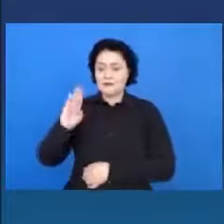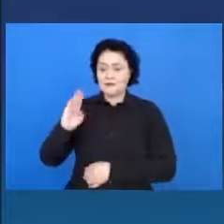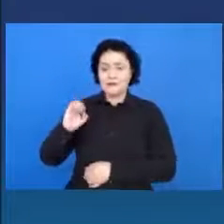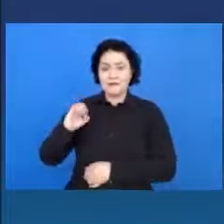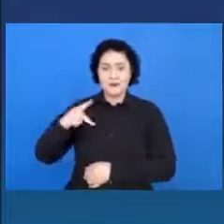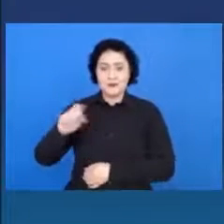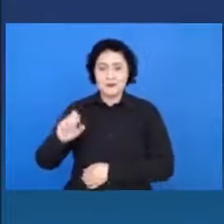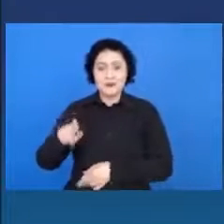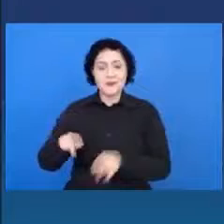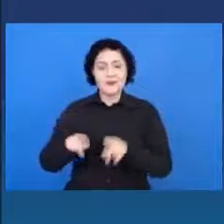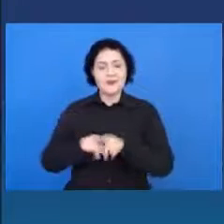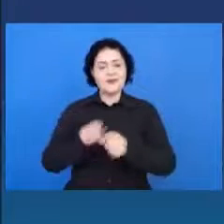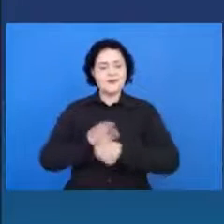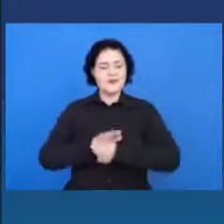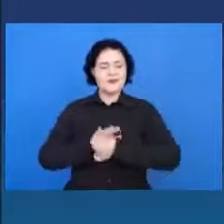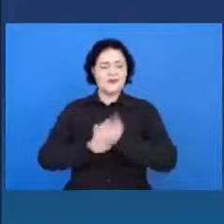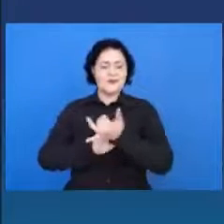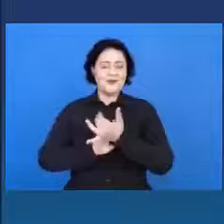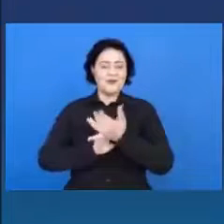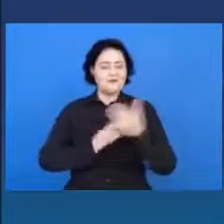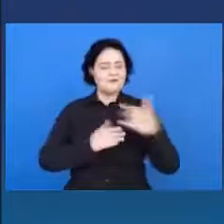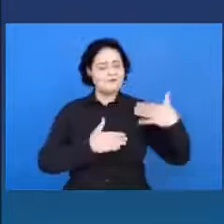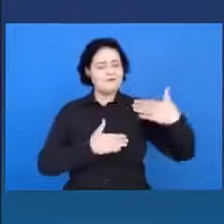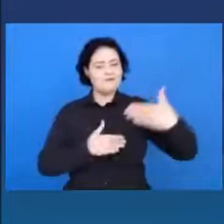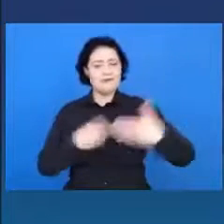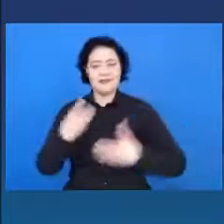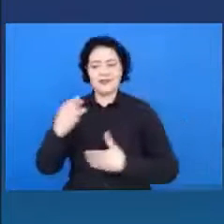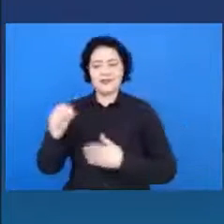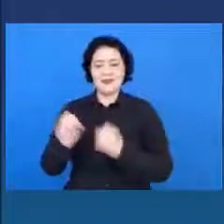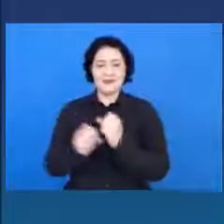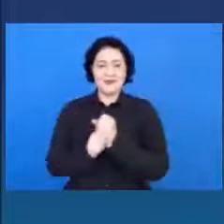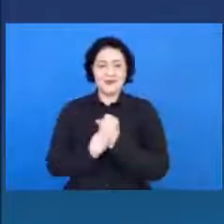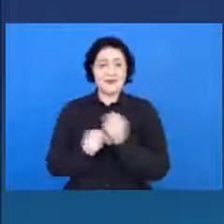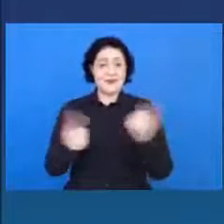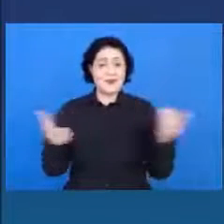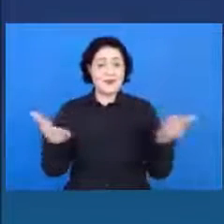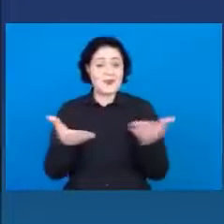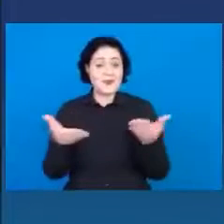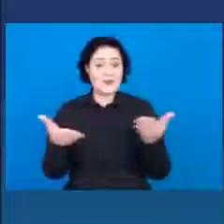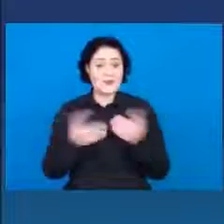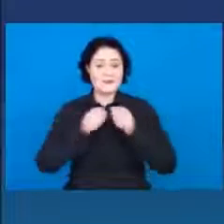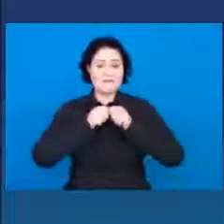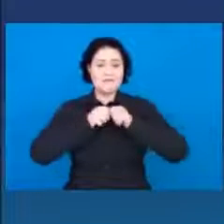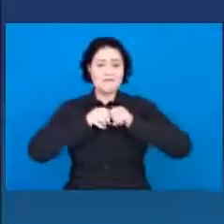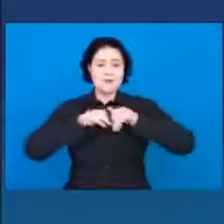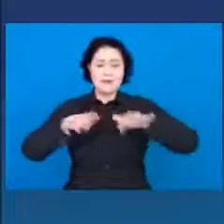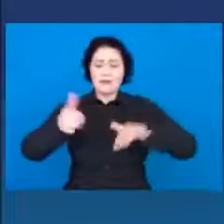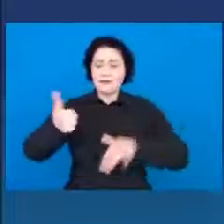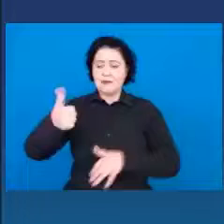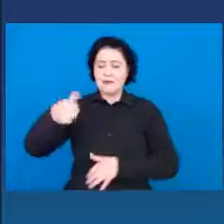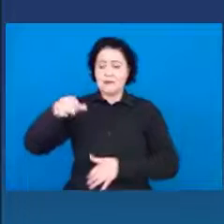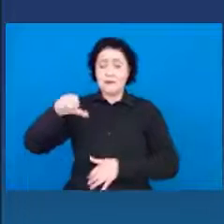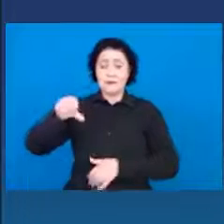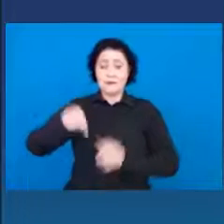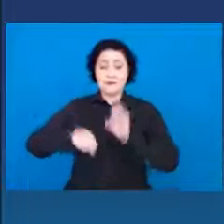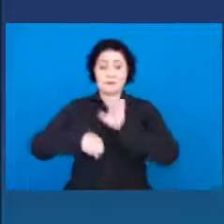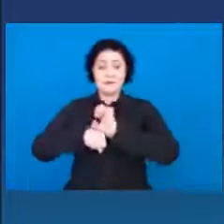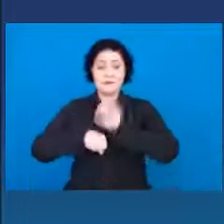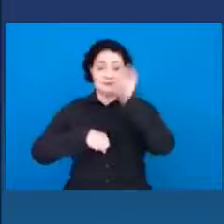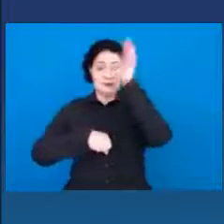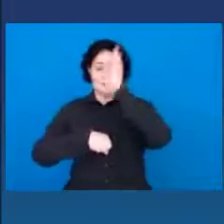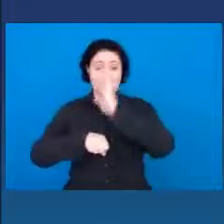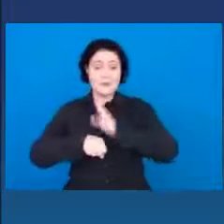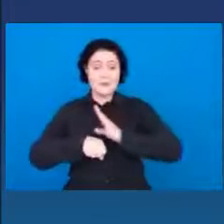E lá se vão 30 anos hoje é veiculado em 19 estados brasileiros